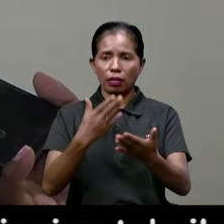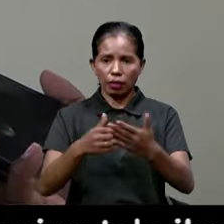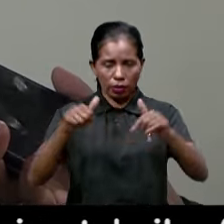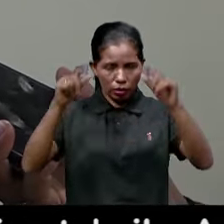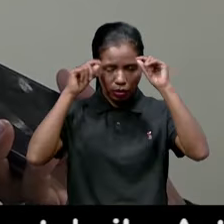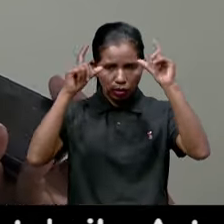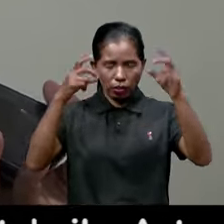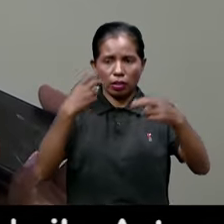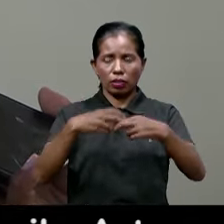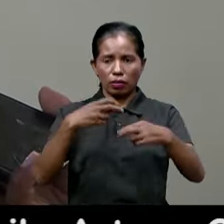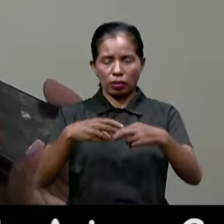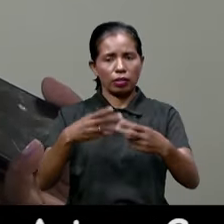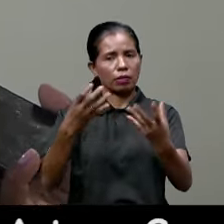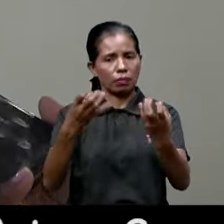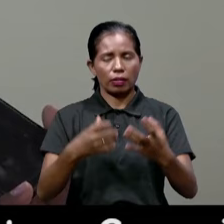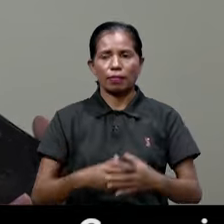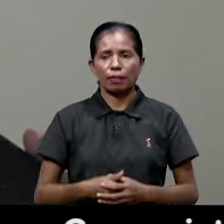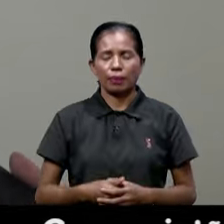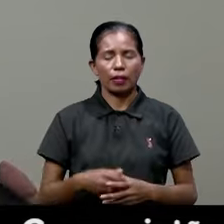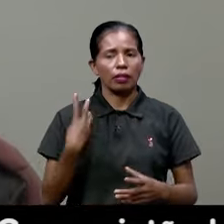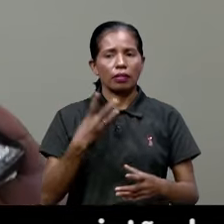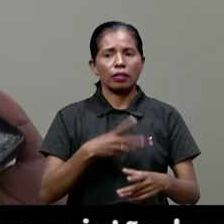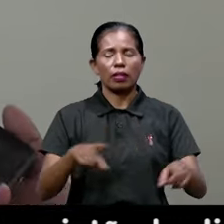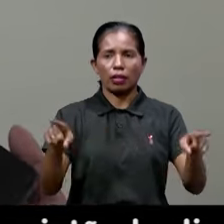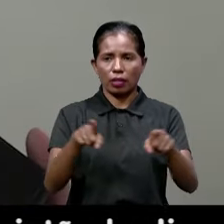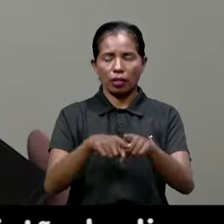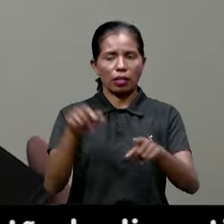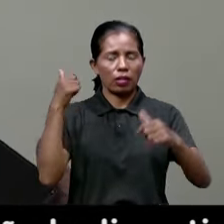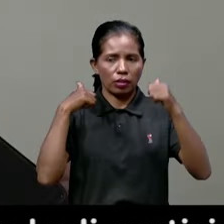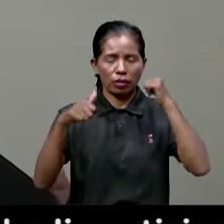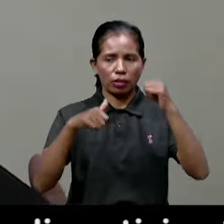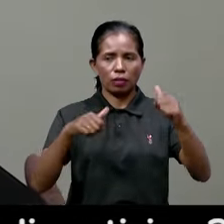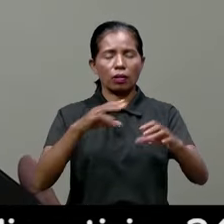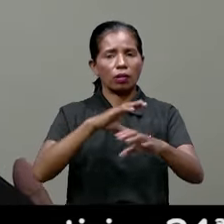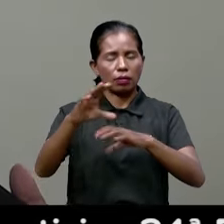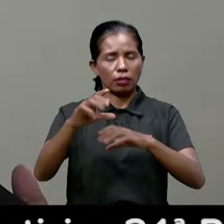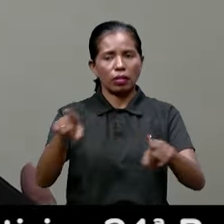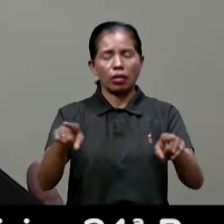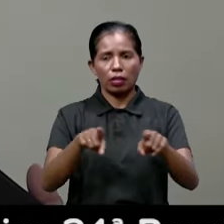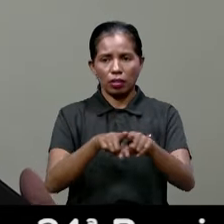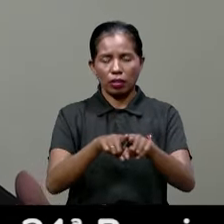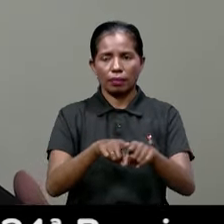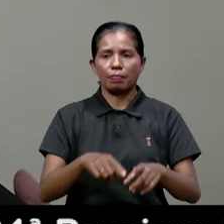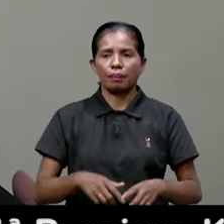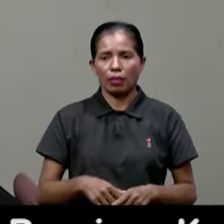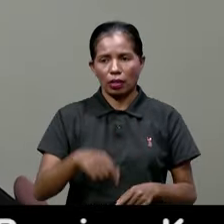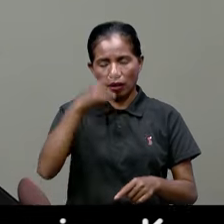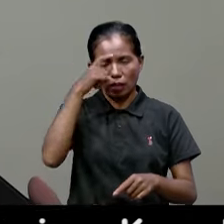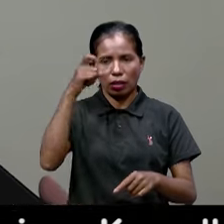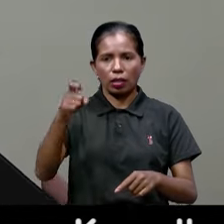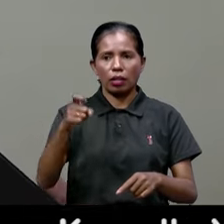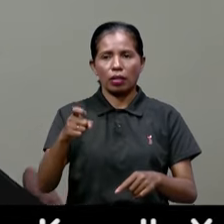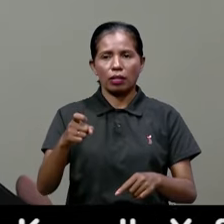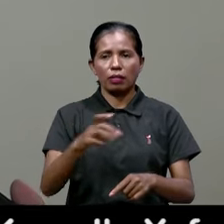iha dificuldades barak, nebe maka impata mo atividade de comércio liliu ligação ho exportação. Tamba wangi ita kulia